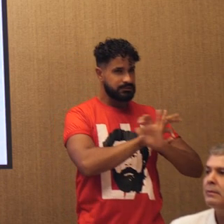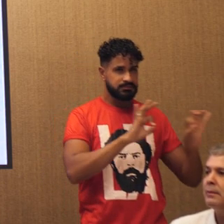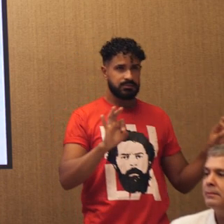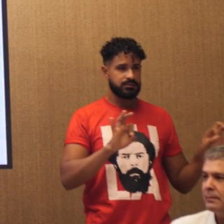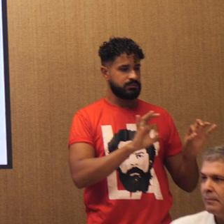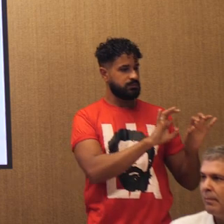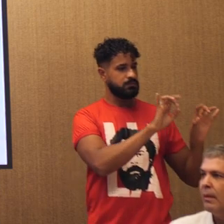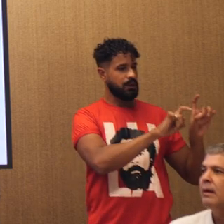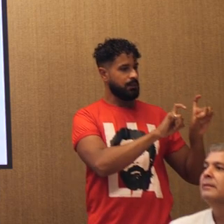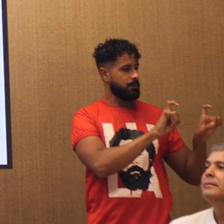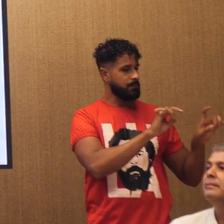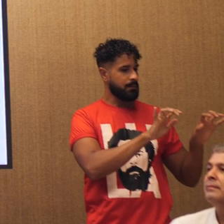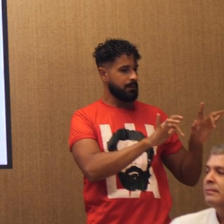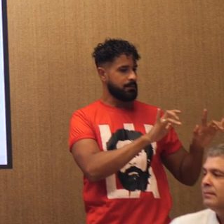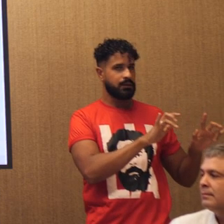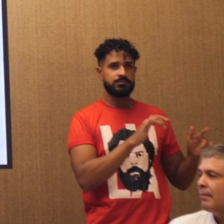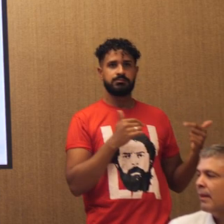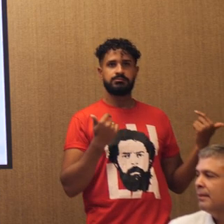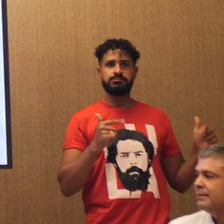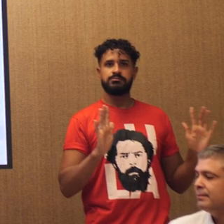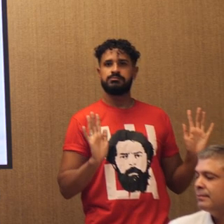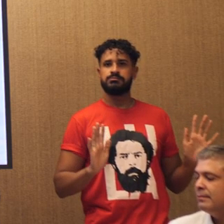máquina de escrever para a gente poder escrever.